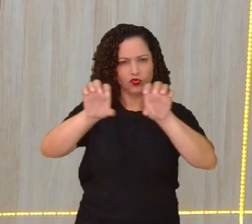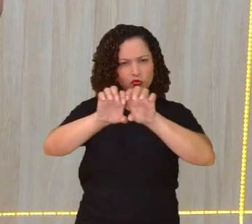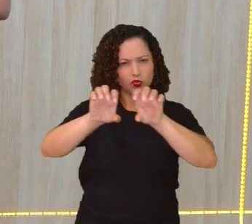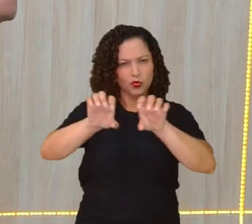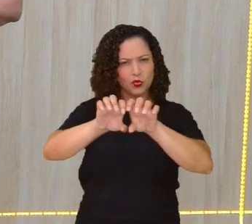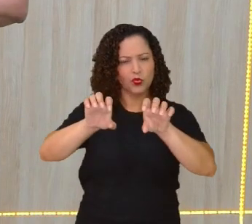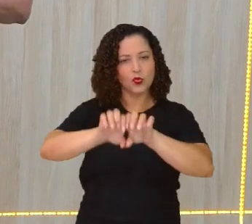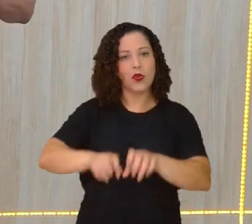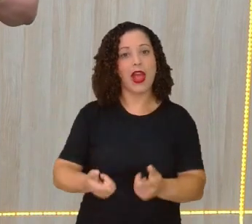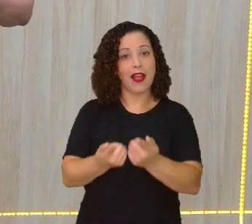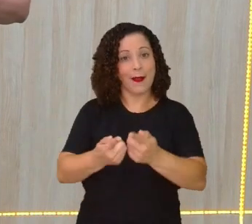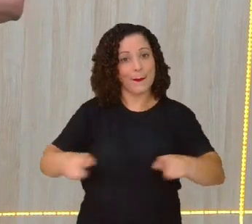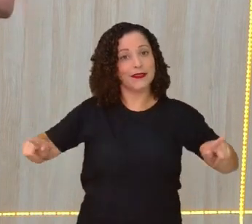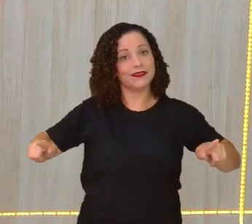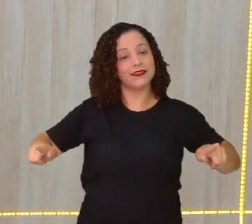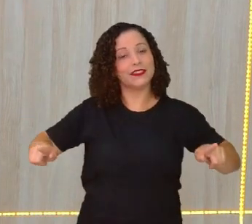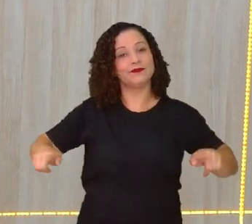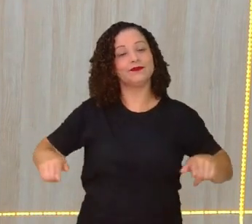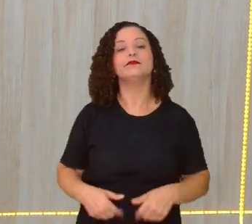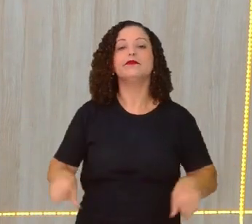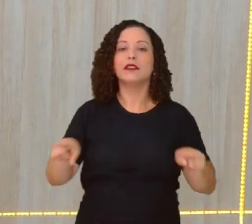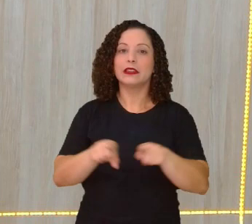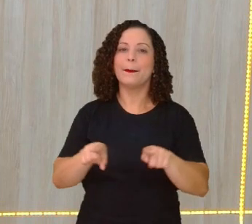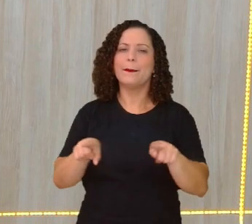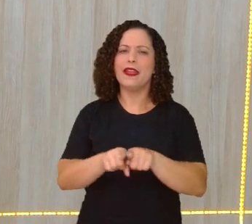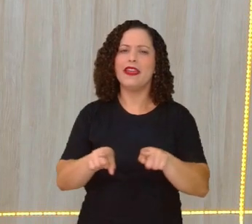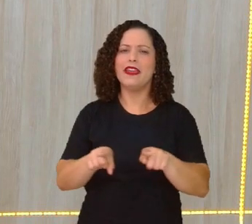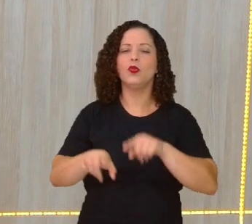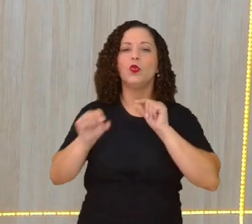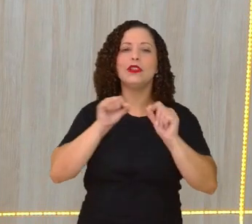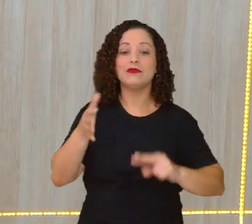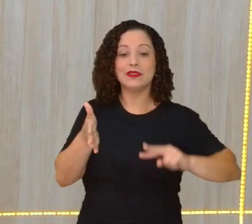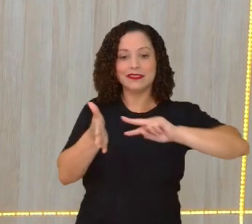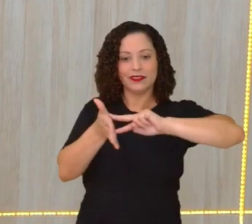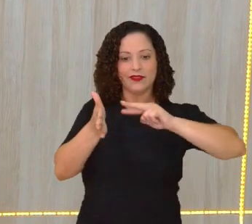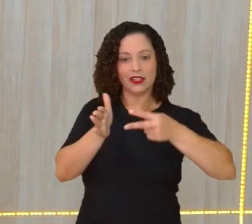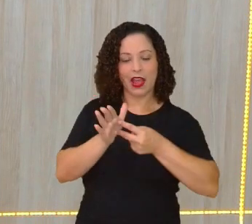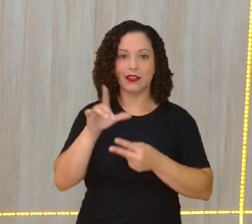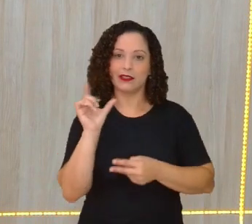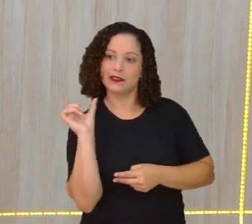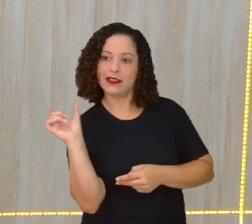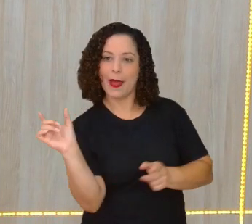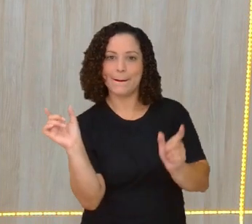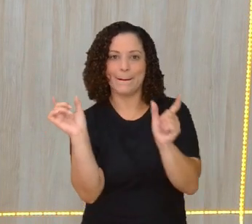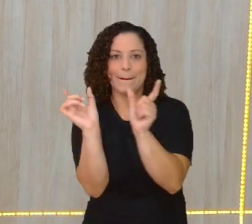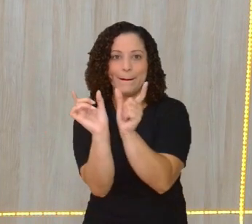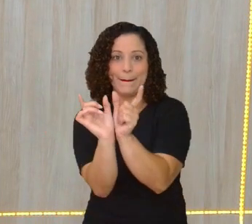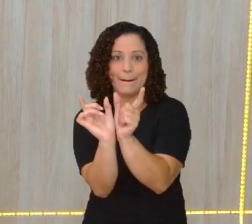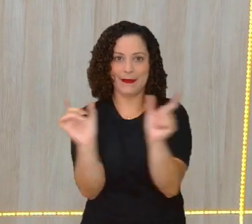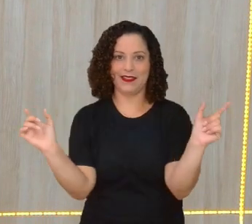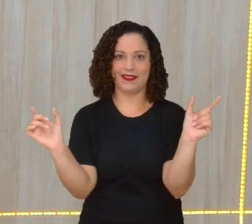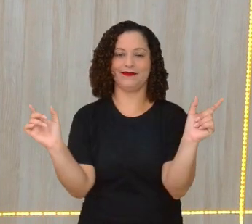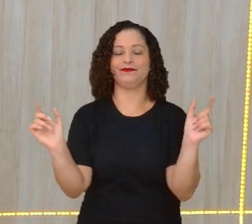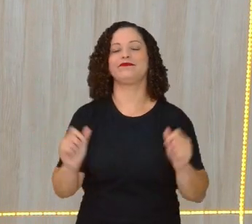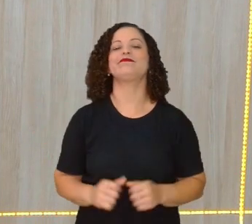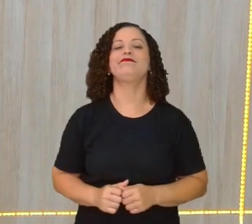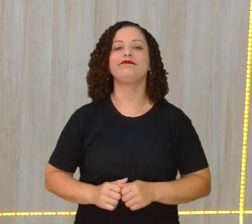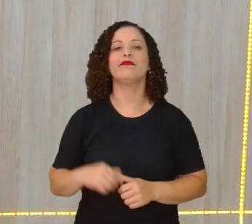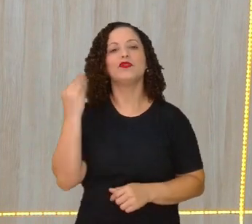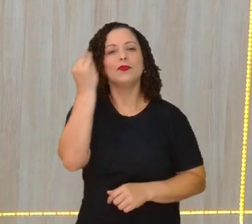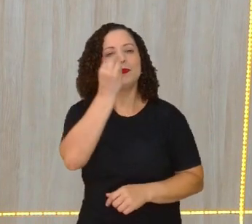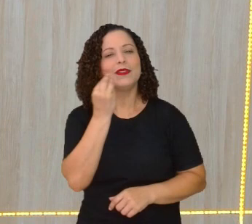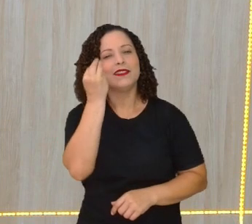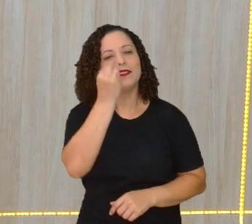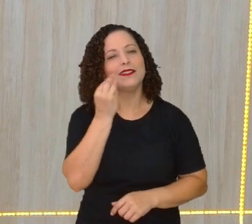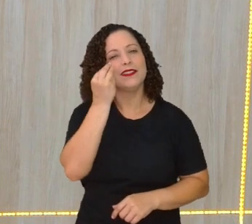gramatical, e ao mesmo tempo morfológica, Então, nós estamos vivenciando esse conteúdo